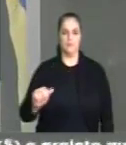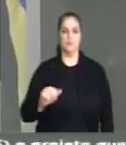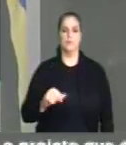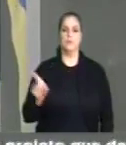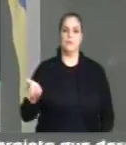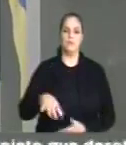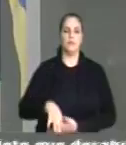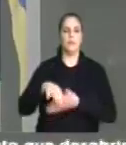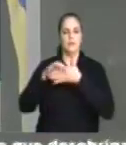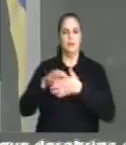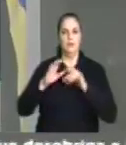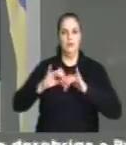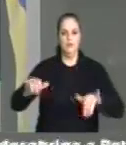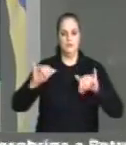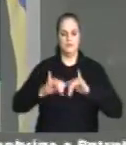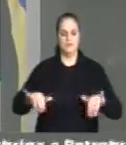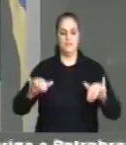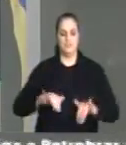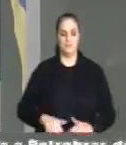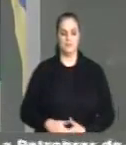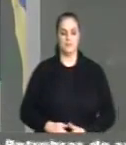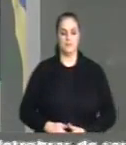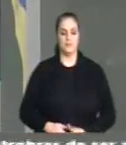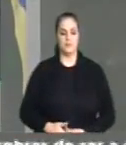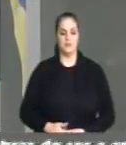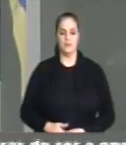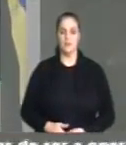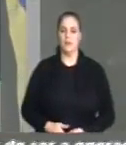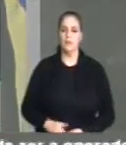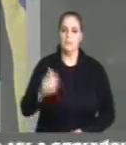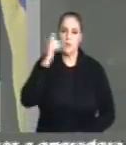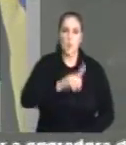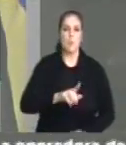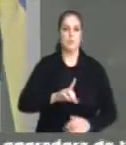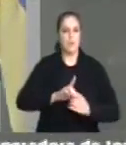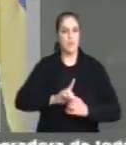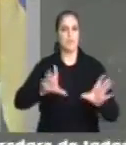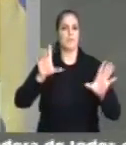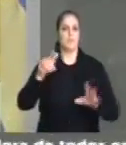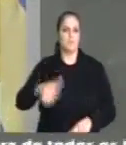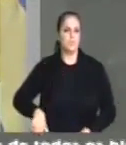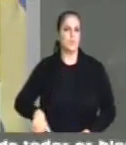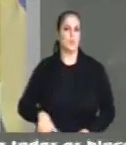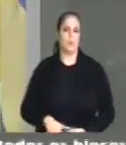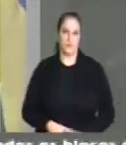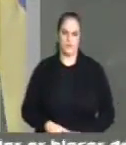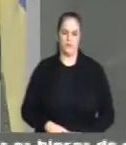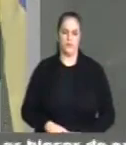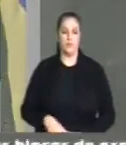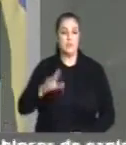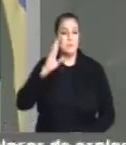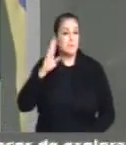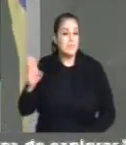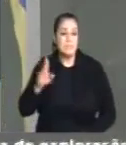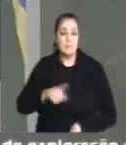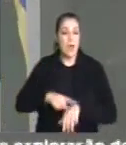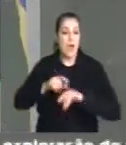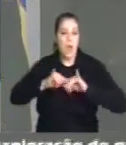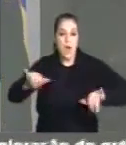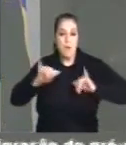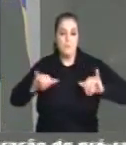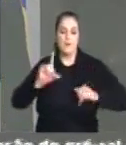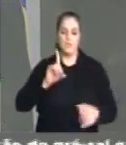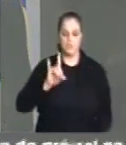campanhas, as memoráveis campanhas pela redemocratização, principalmente a Direta Já,